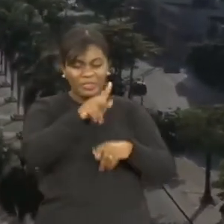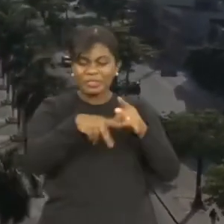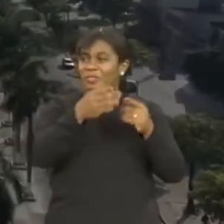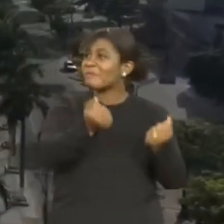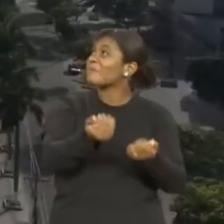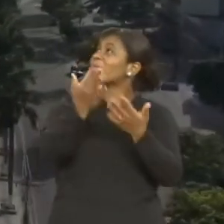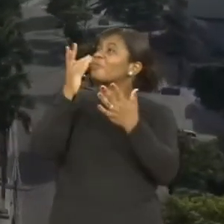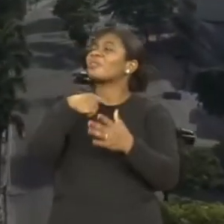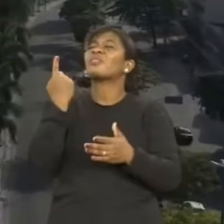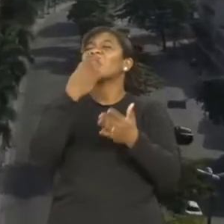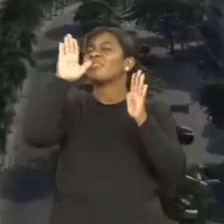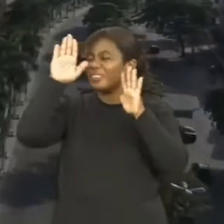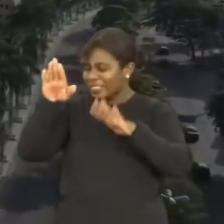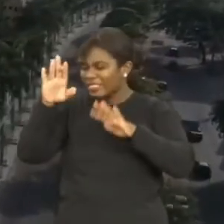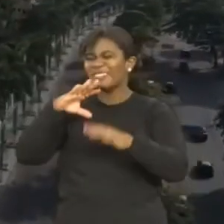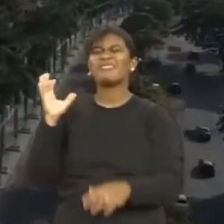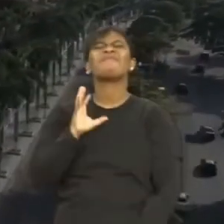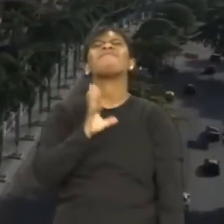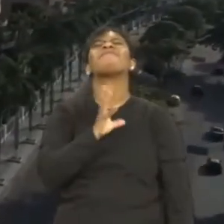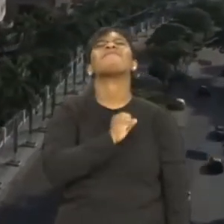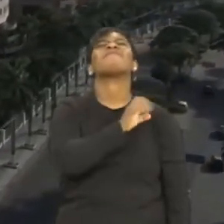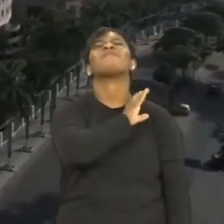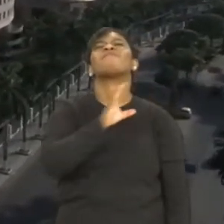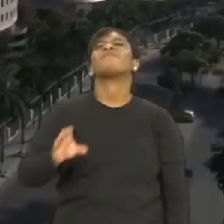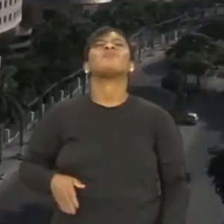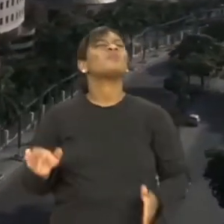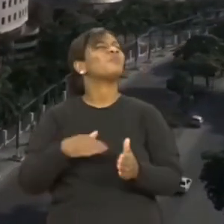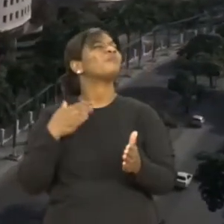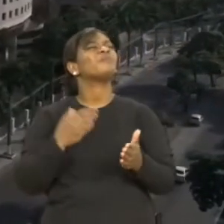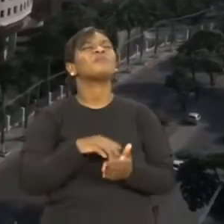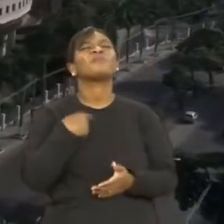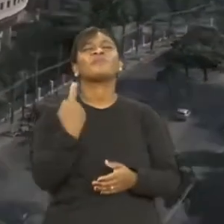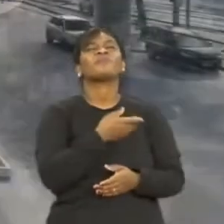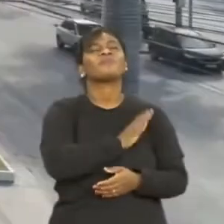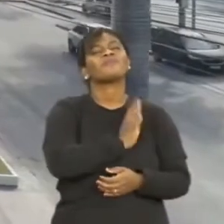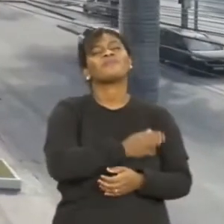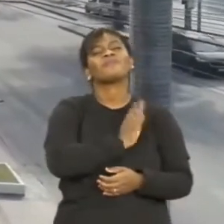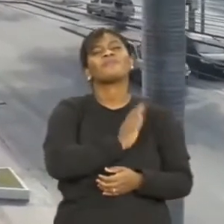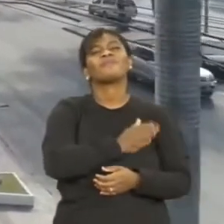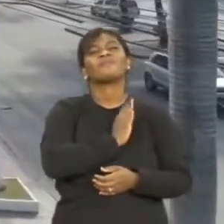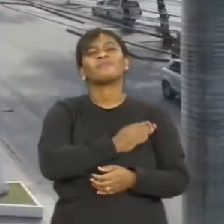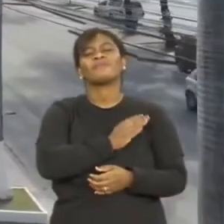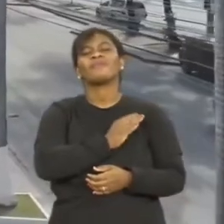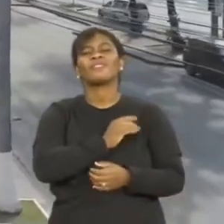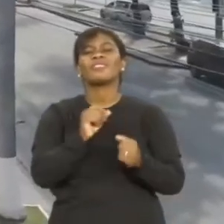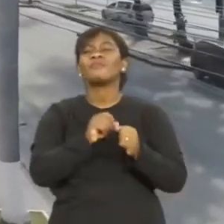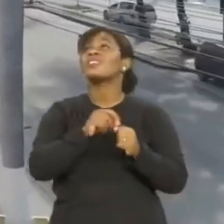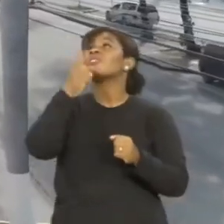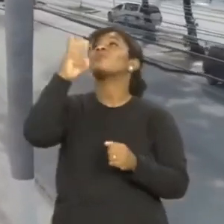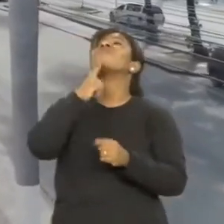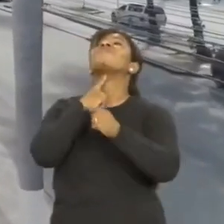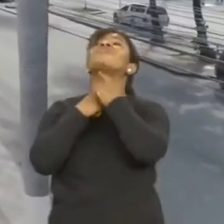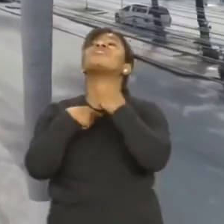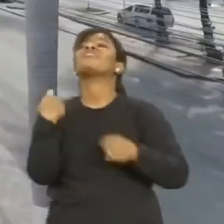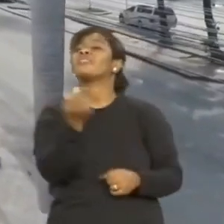Te adoramos, ó Cristo, de todo o nosso coração. Faça a Tua vontade na